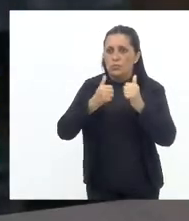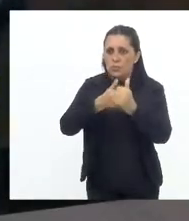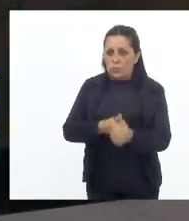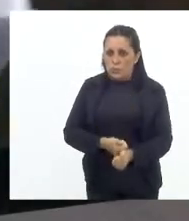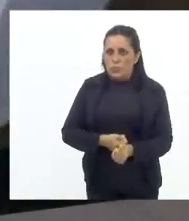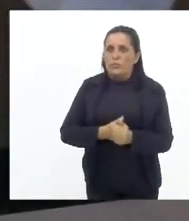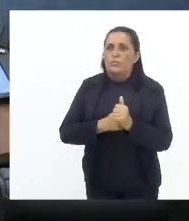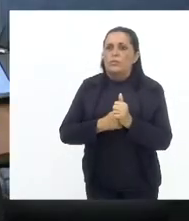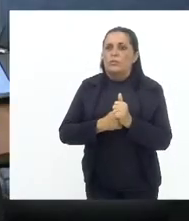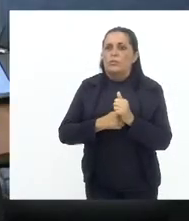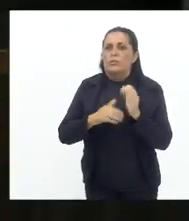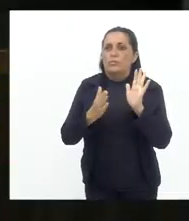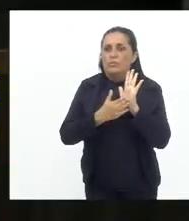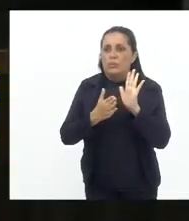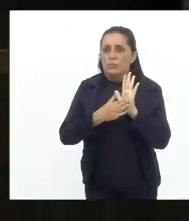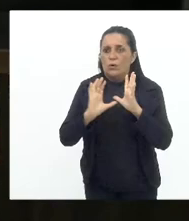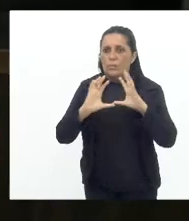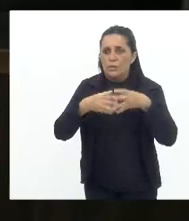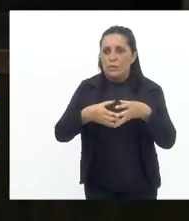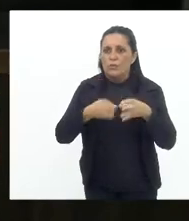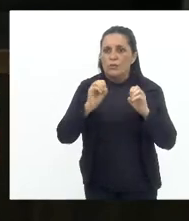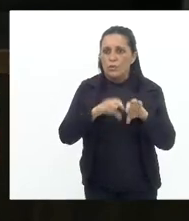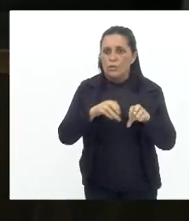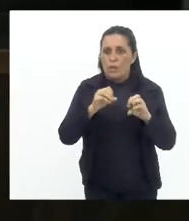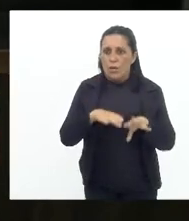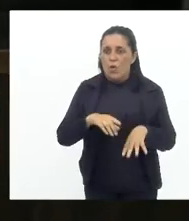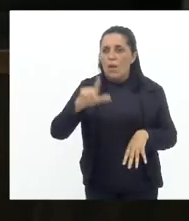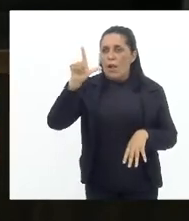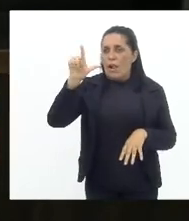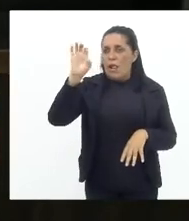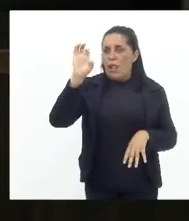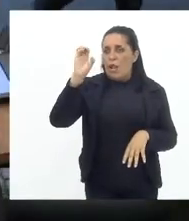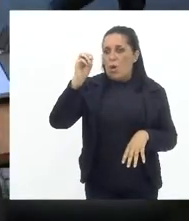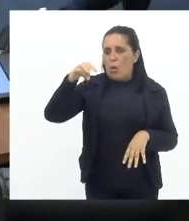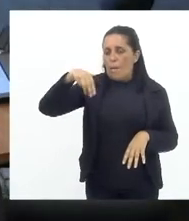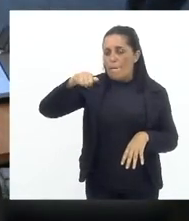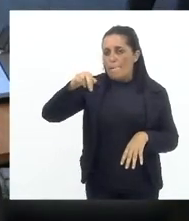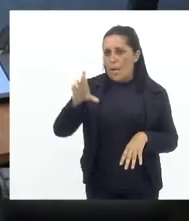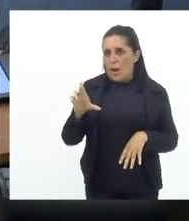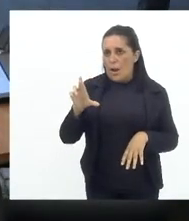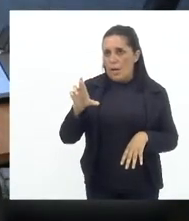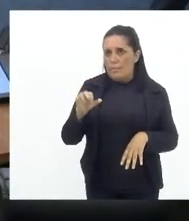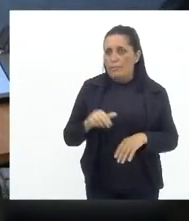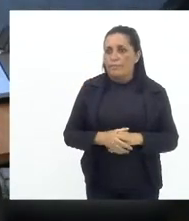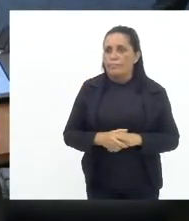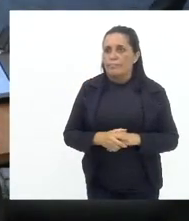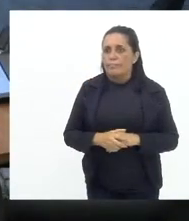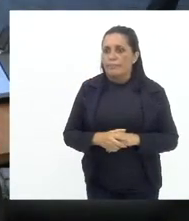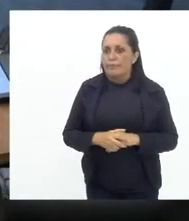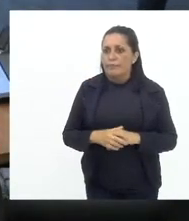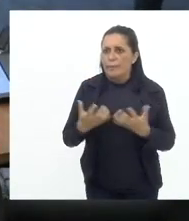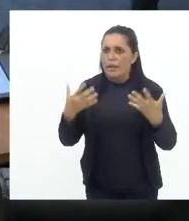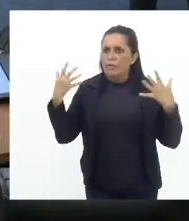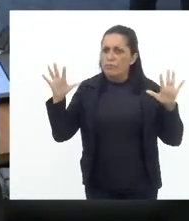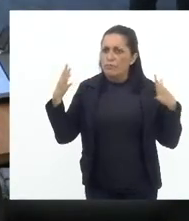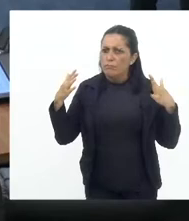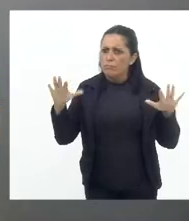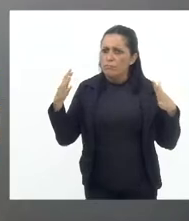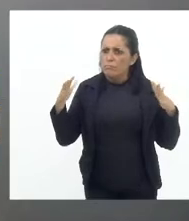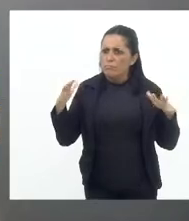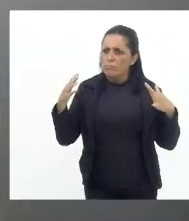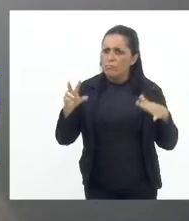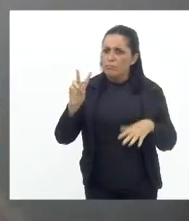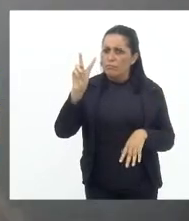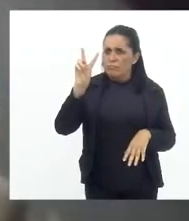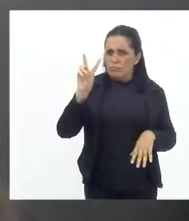educação e ela começou de Cultura Deputado Eliomar Coelho eu quero parabenizar o deputado